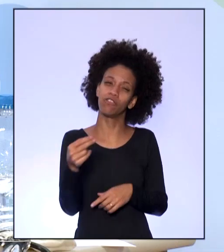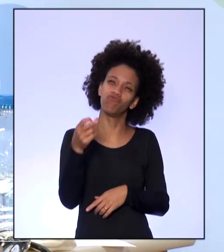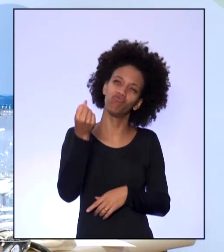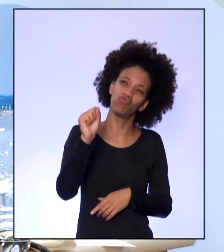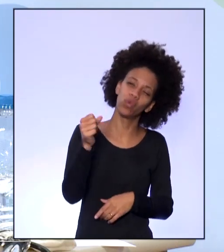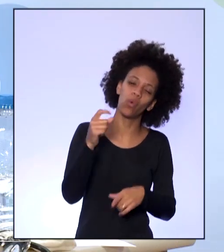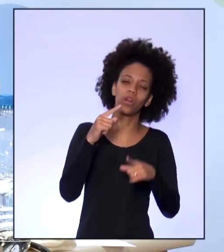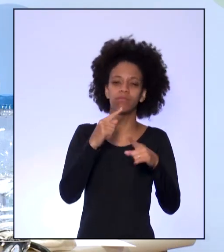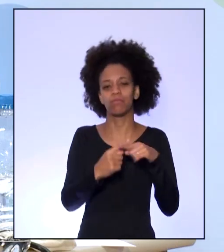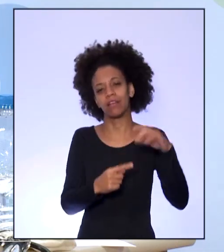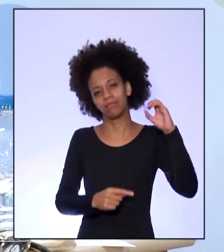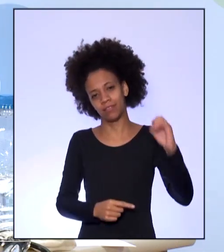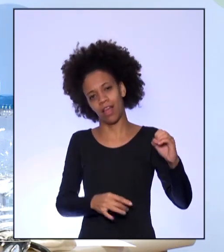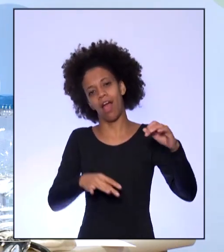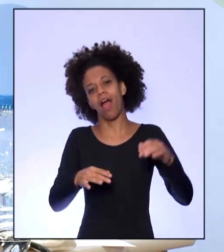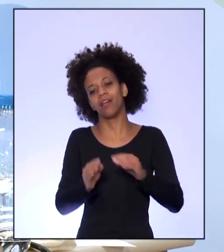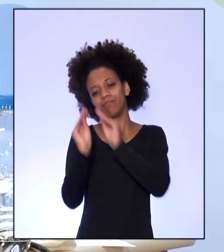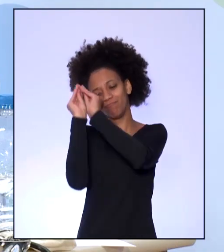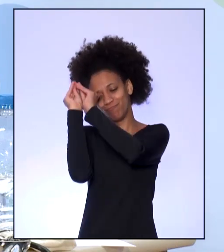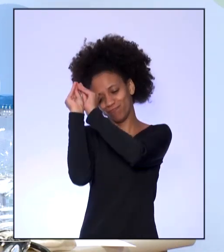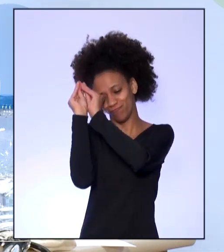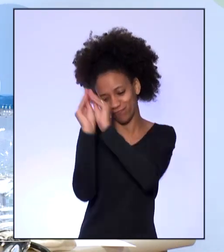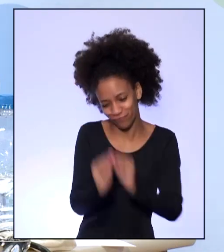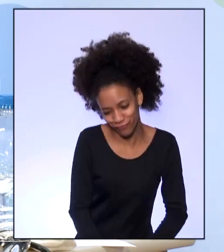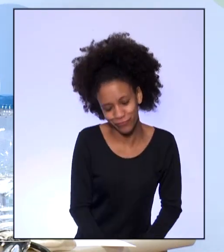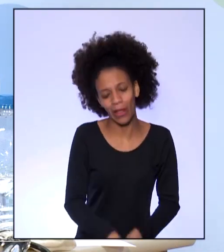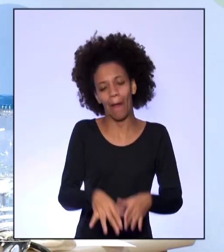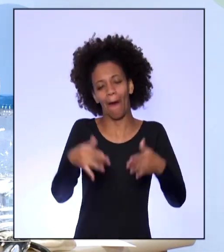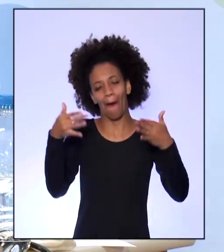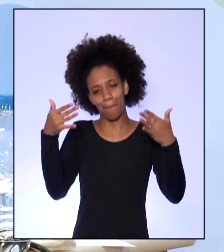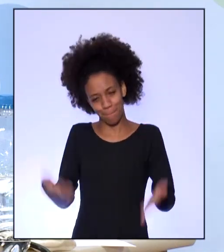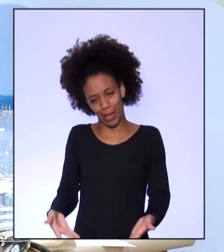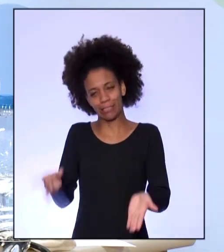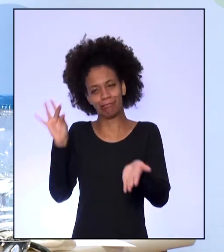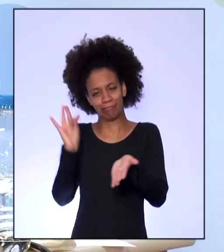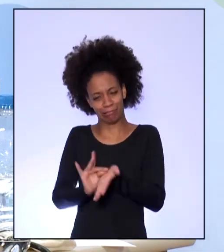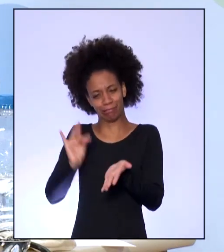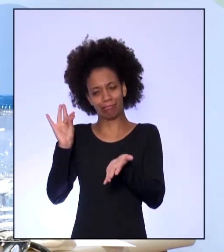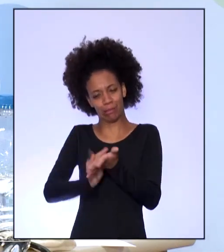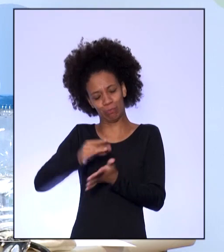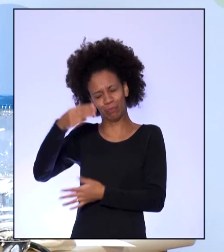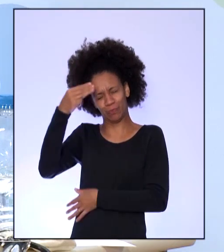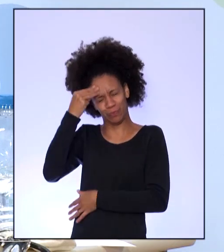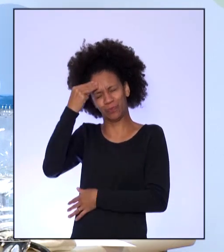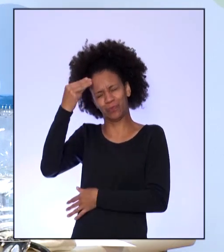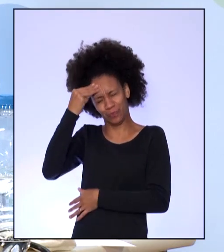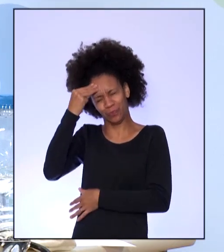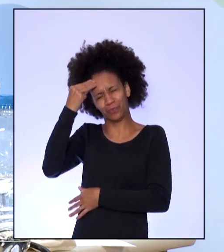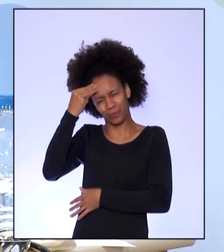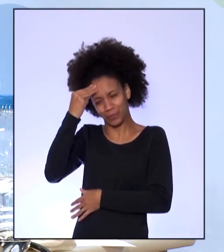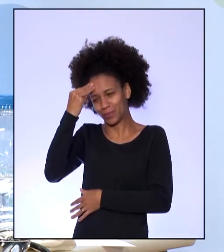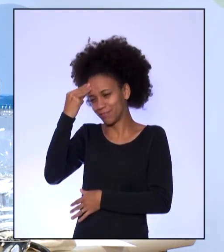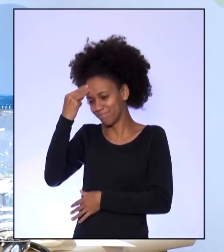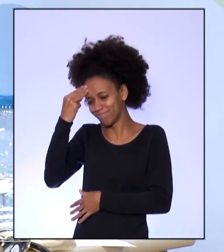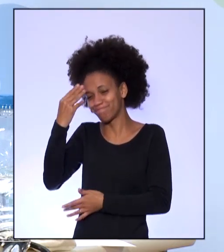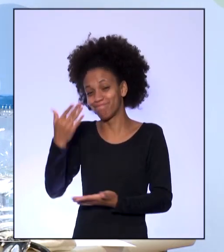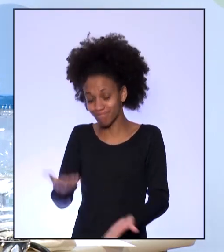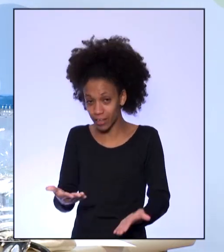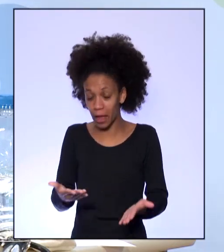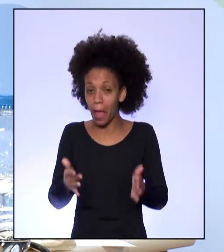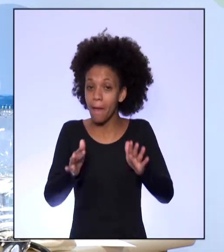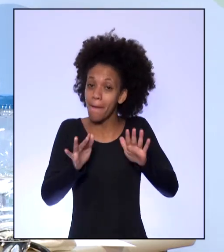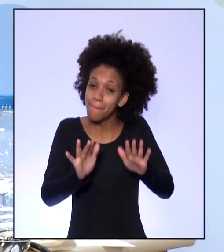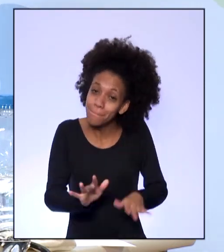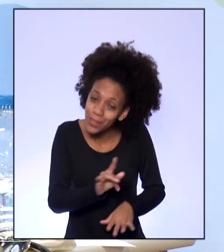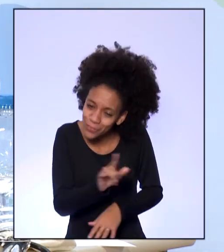vai cair por terra. Esse meme ainda está na nossa memória e não sai. Bom, espero que vocês